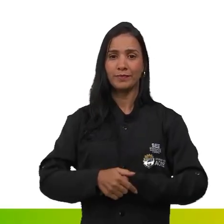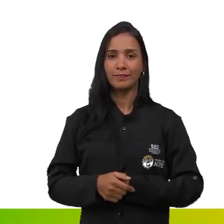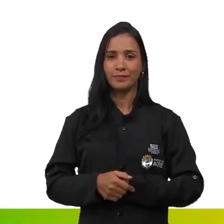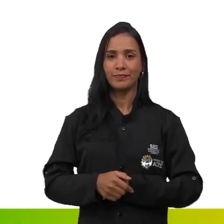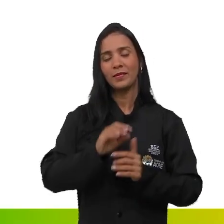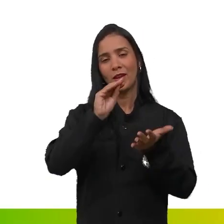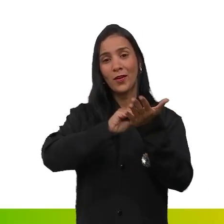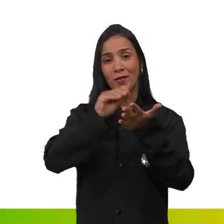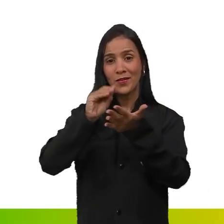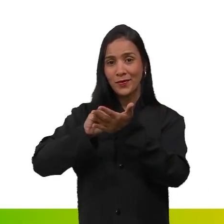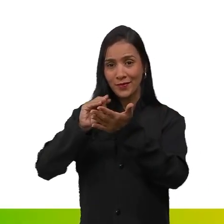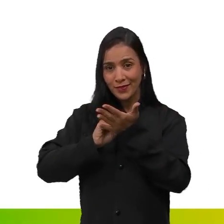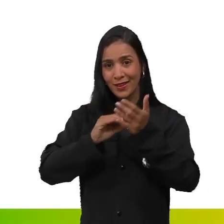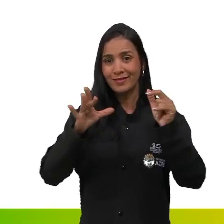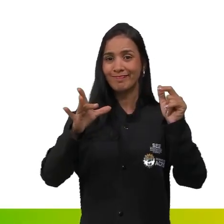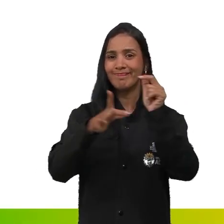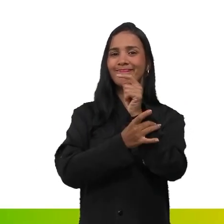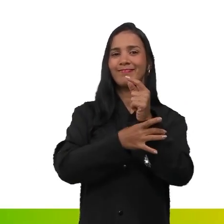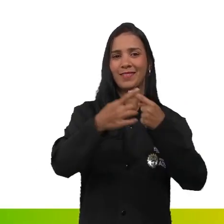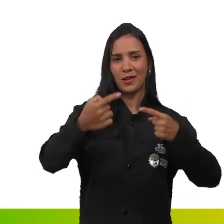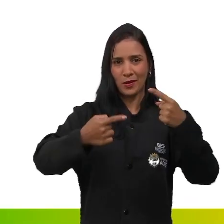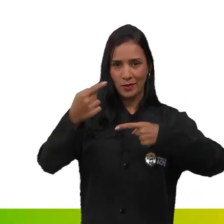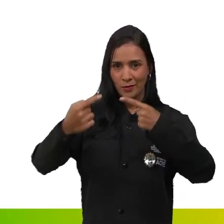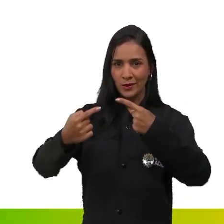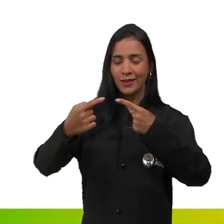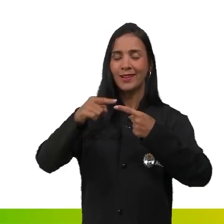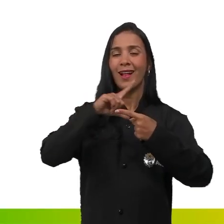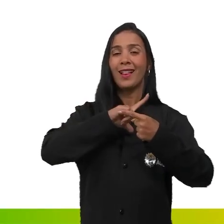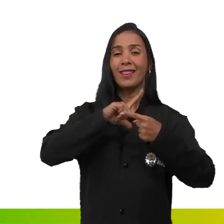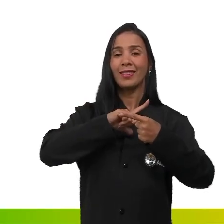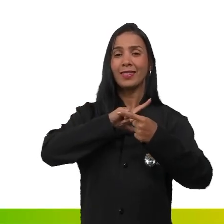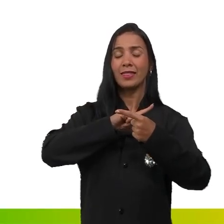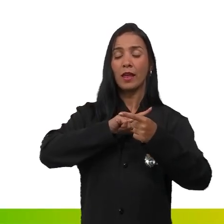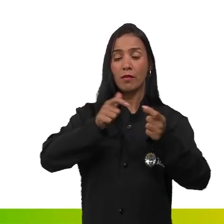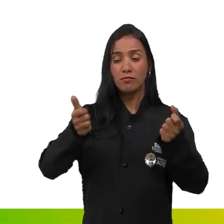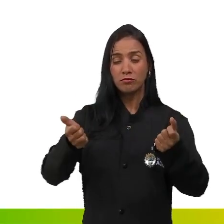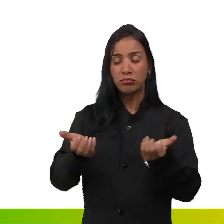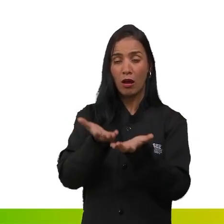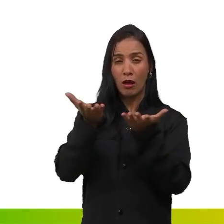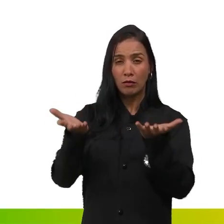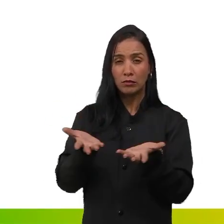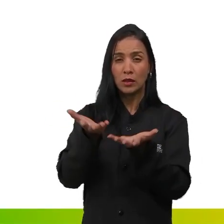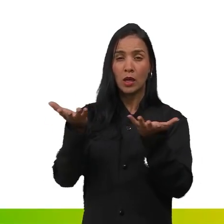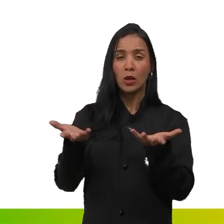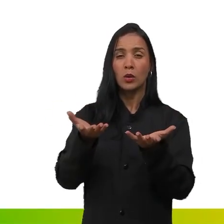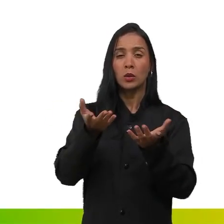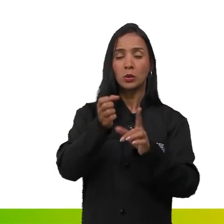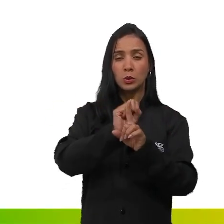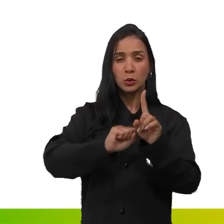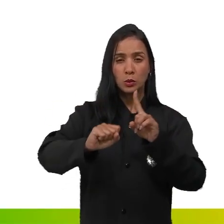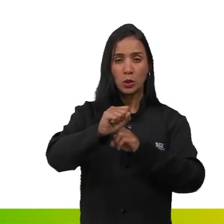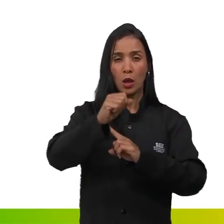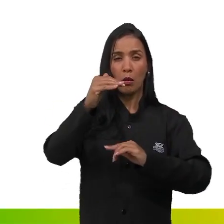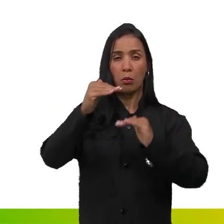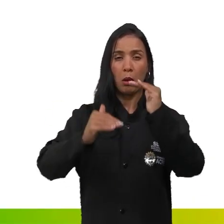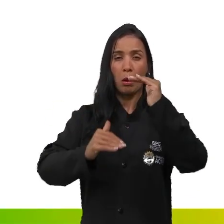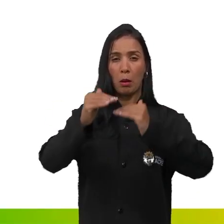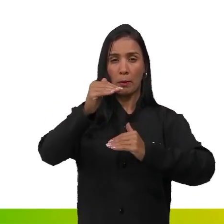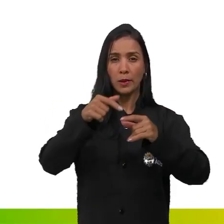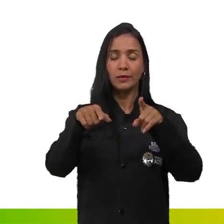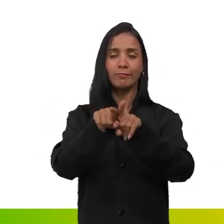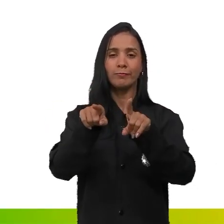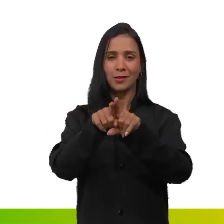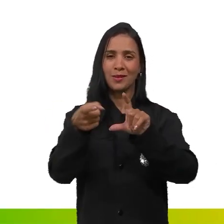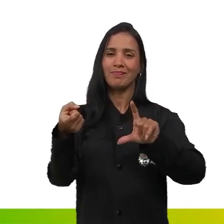Instabilidade política, desigualdade social e principalmente a dependência econômica que o continente